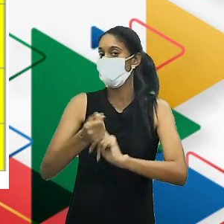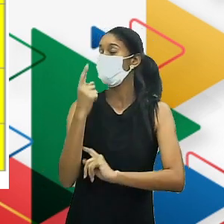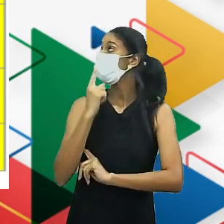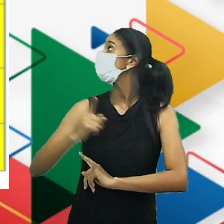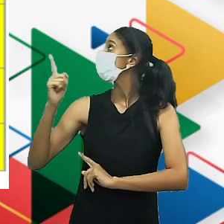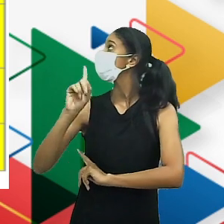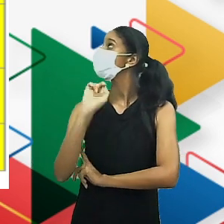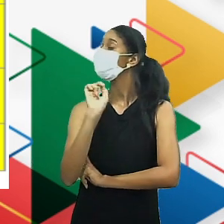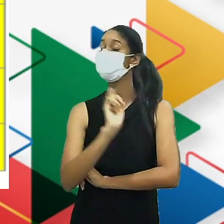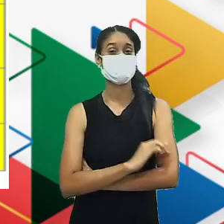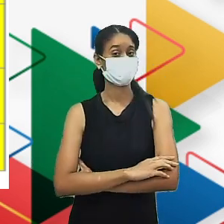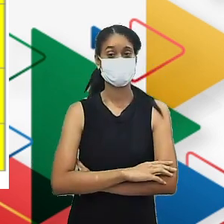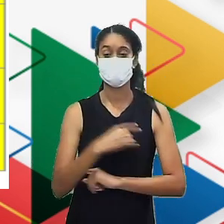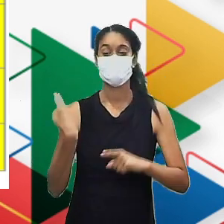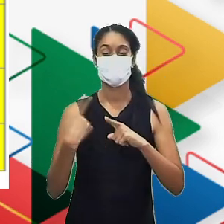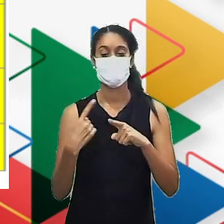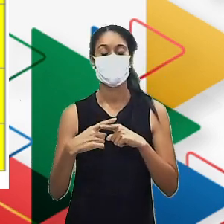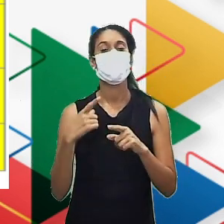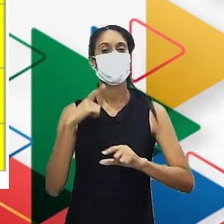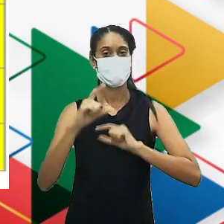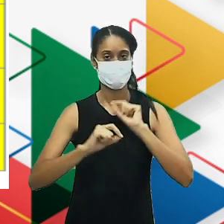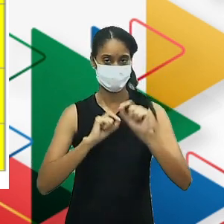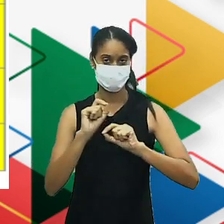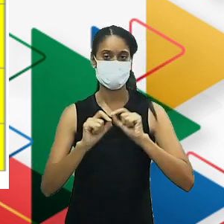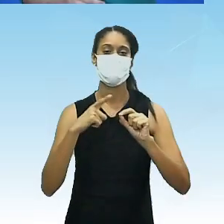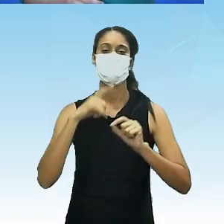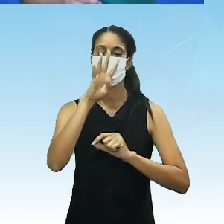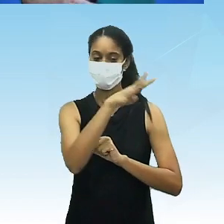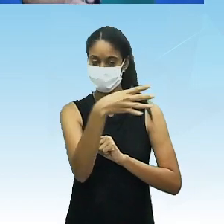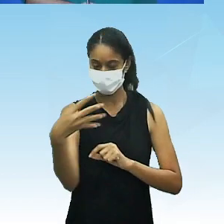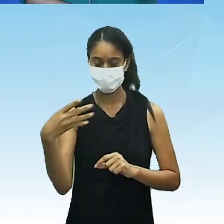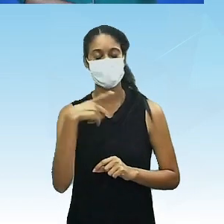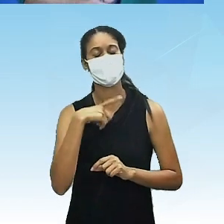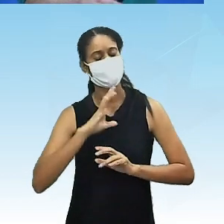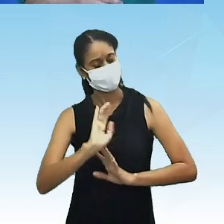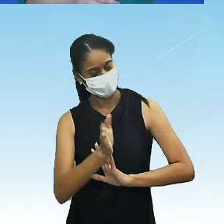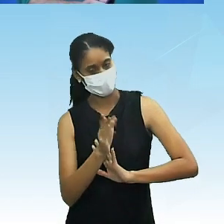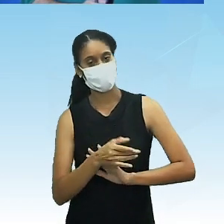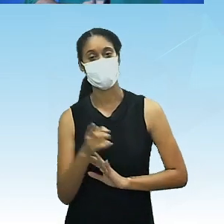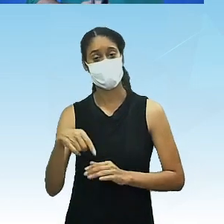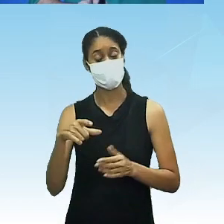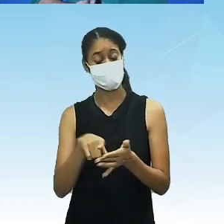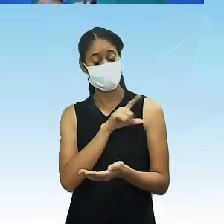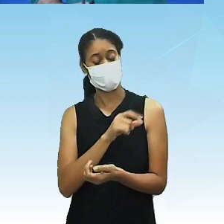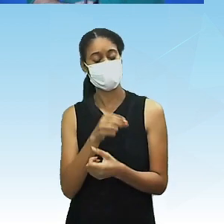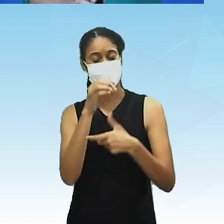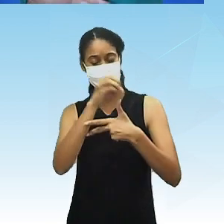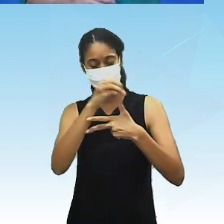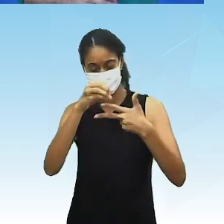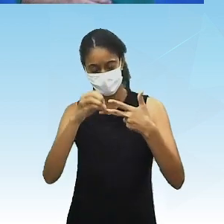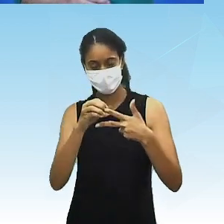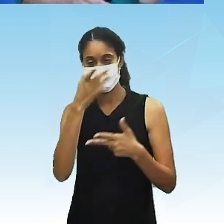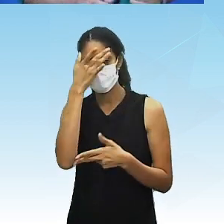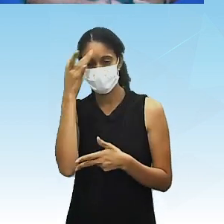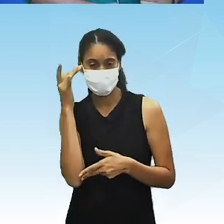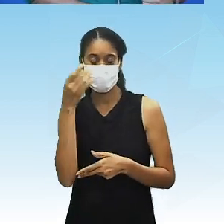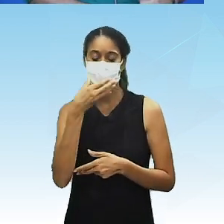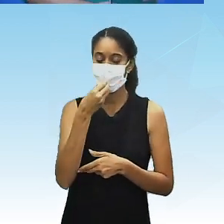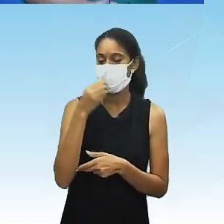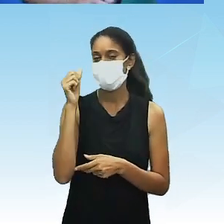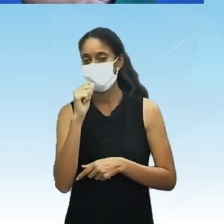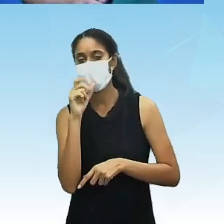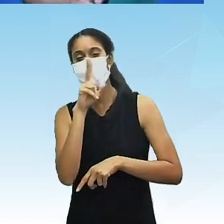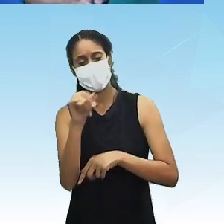Por quê? Porque existem tabelas. E você, pré-ENEM, aquele carinha, aquela mocinha que vai fazer o